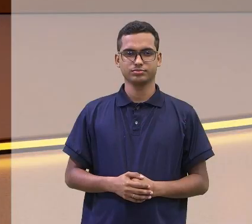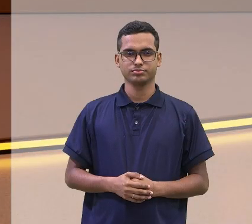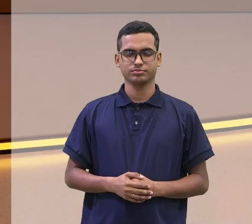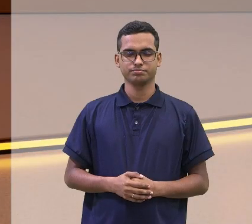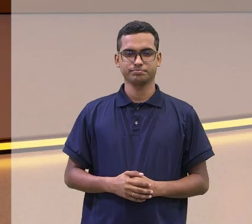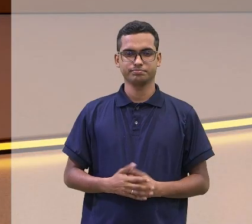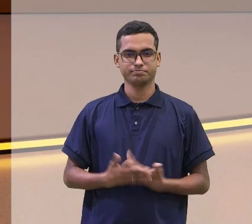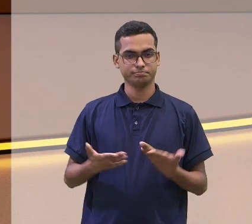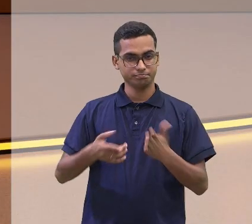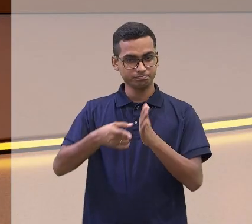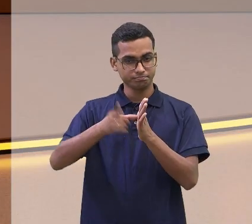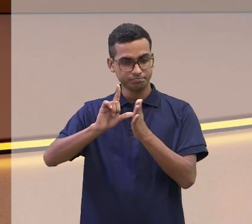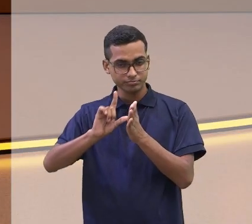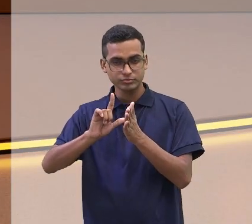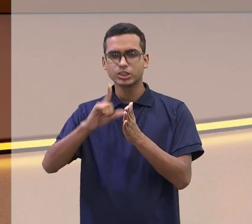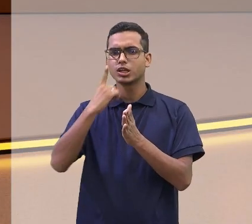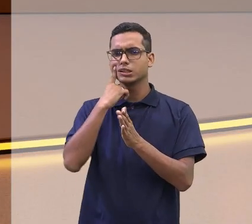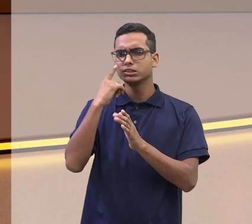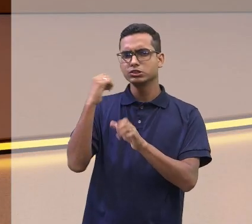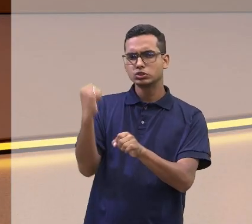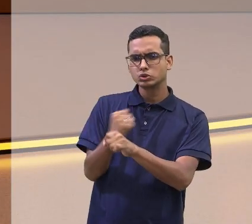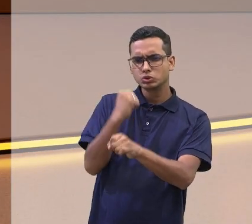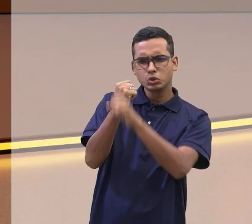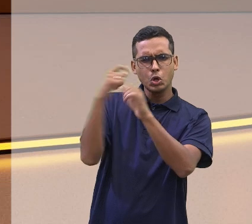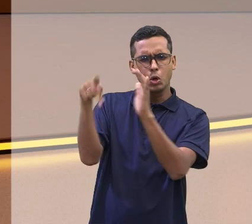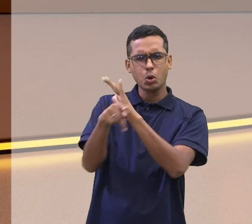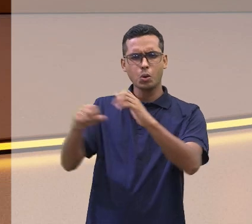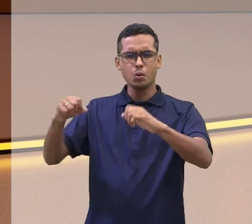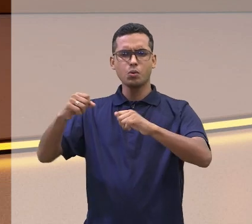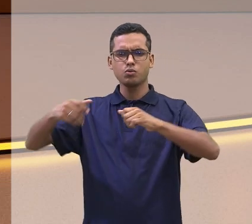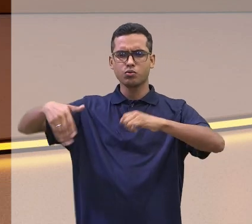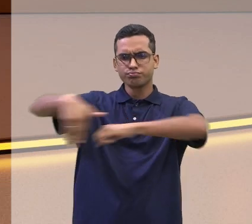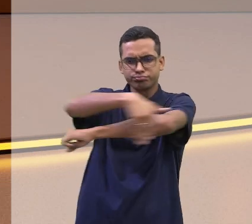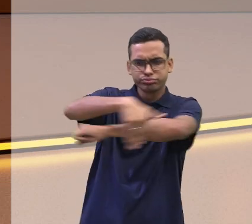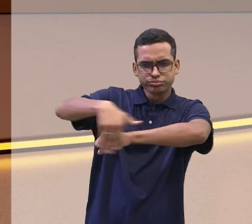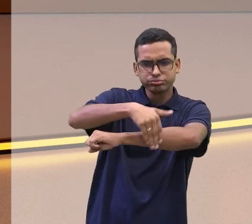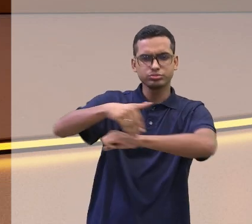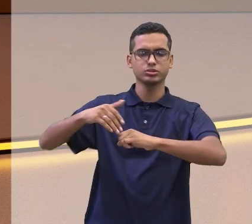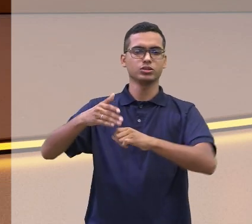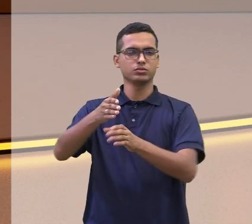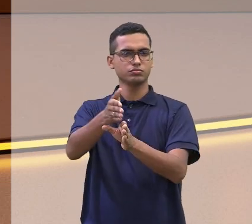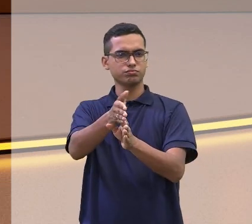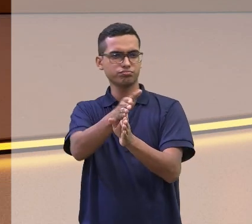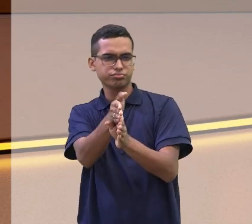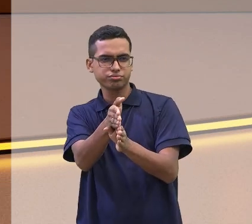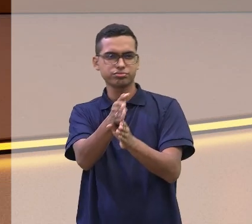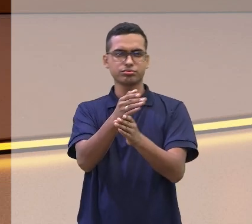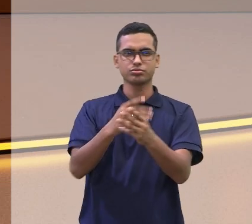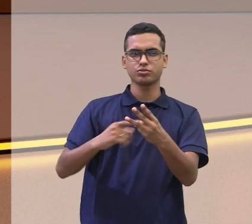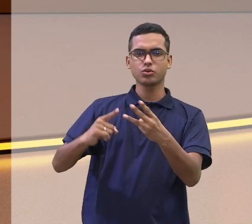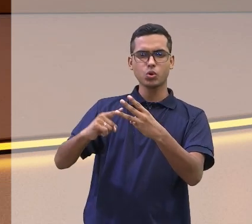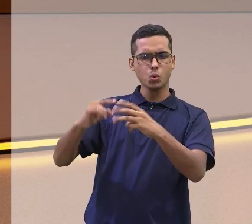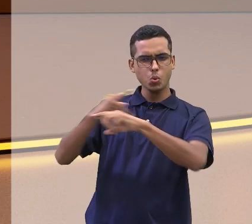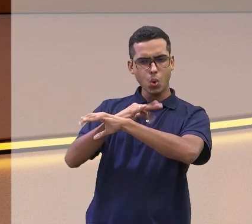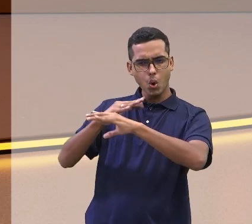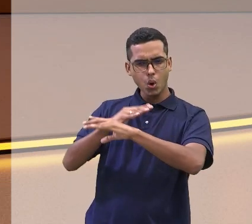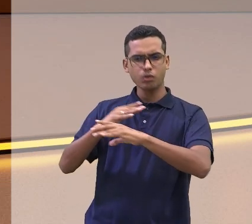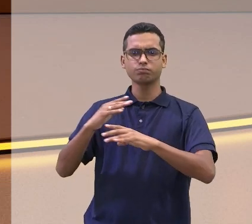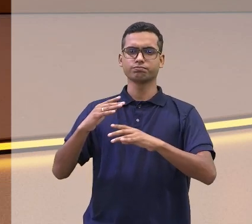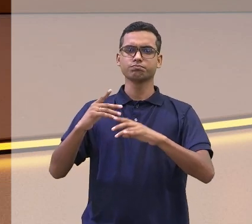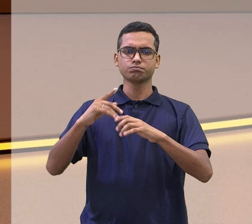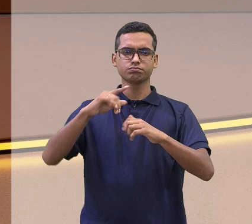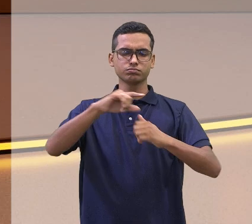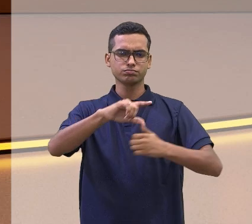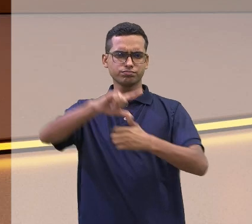Antes mesmo das estradas, das cidades, das fronteiras existirem, em cada cantinho da América